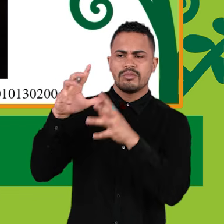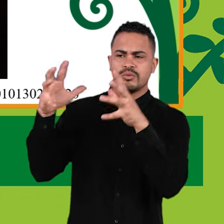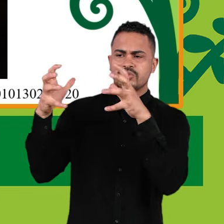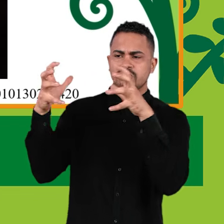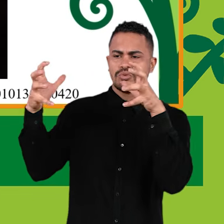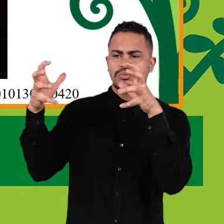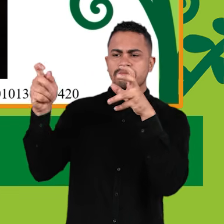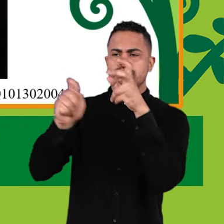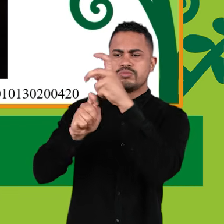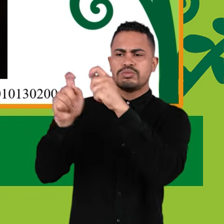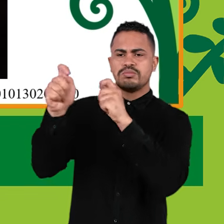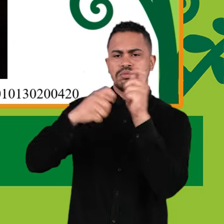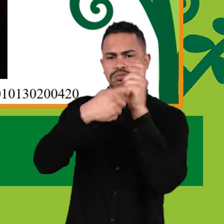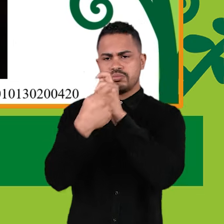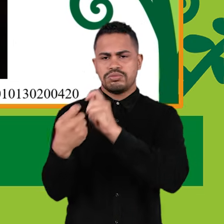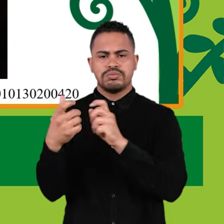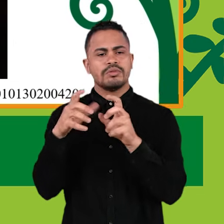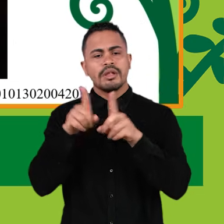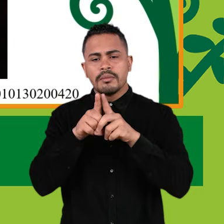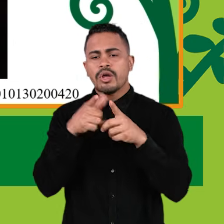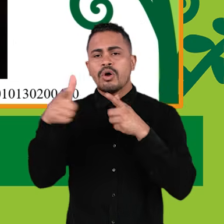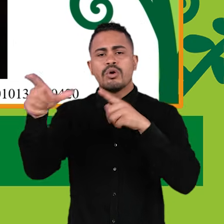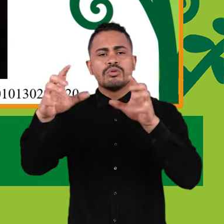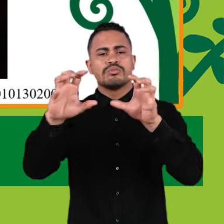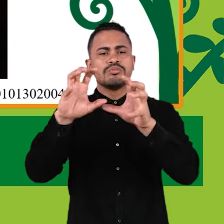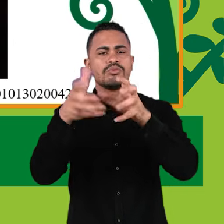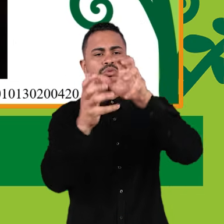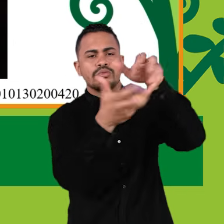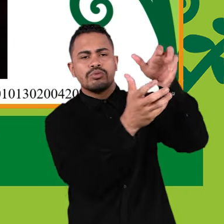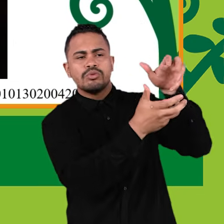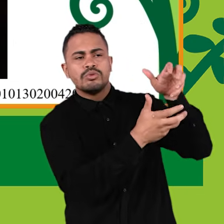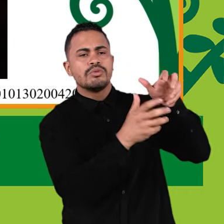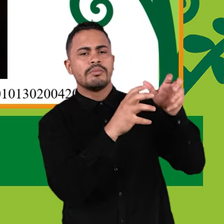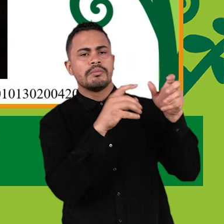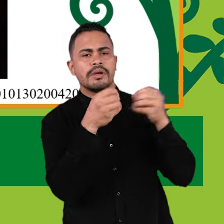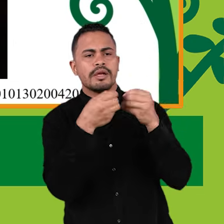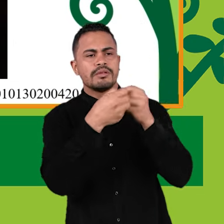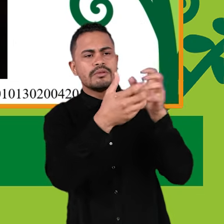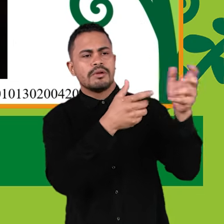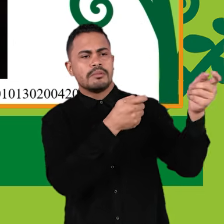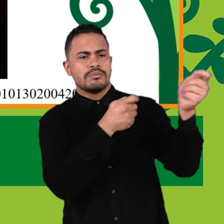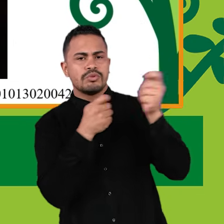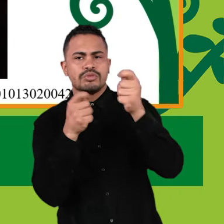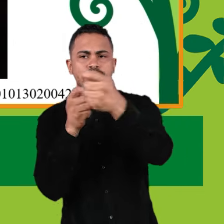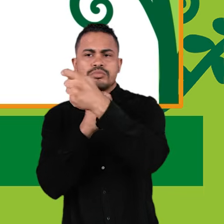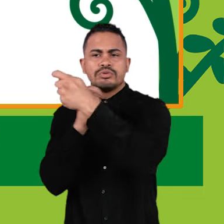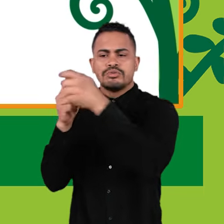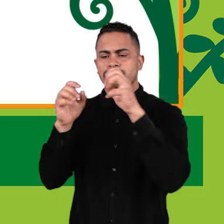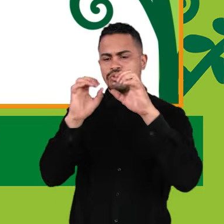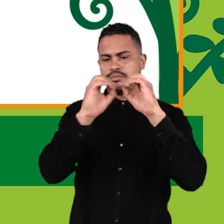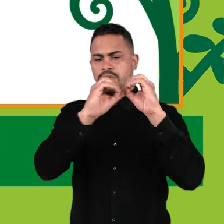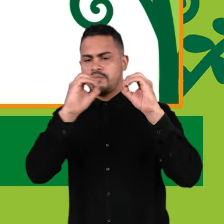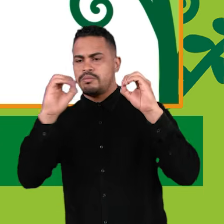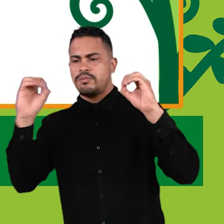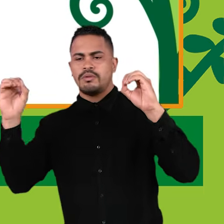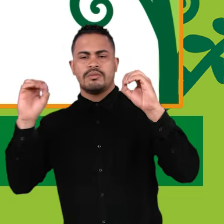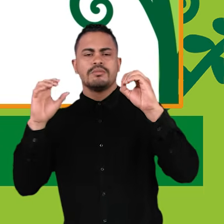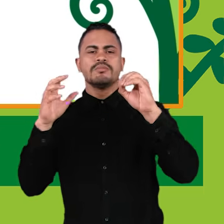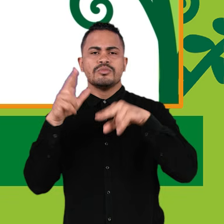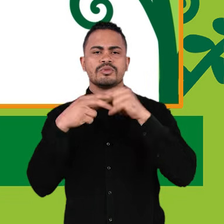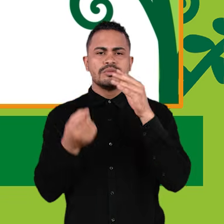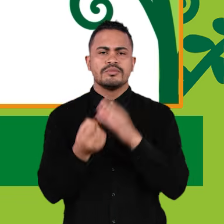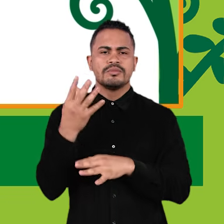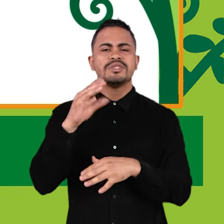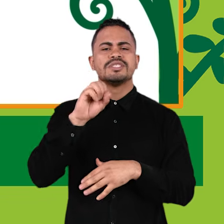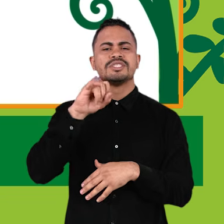gravidade puxando os outros corpos celestes que vão ali se ajustando também para formar os planetas, né? E aí a gente tem a formação do